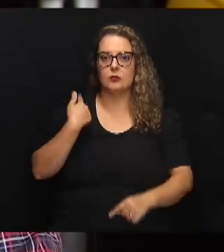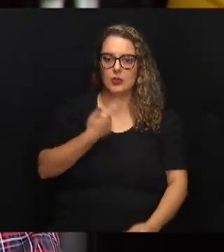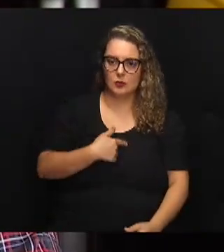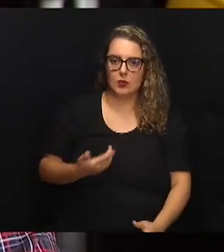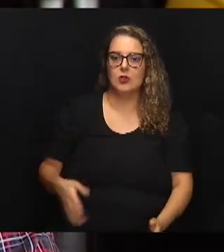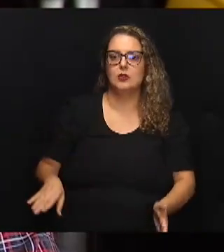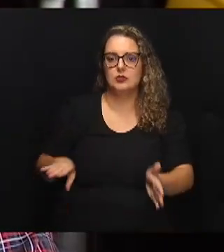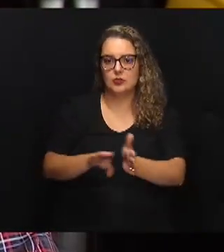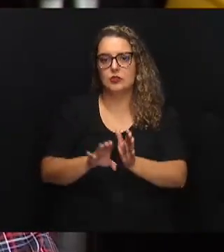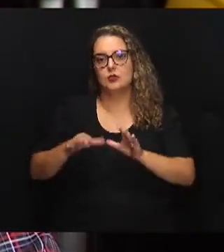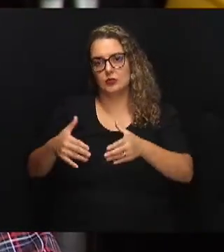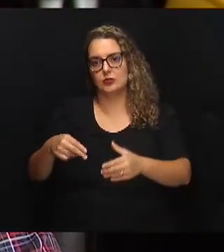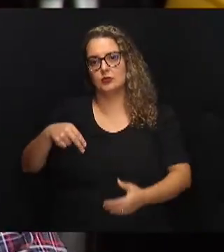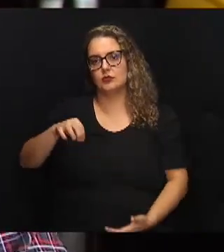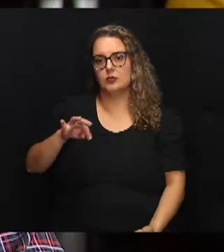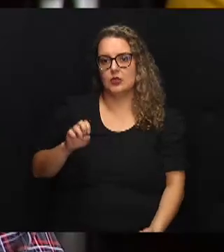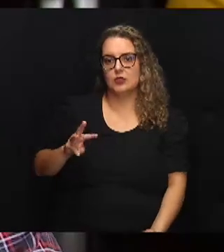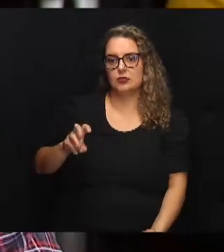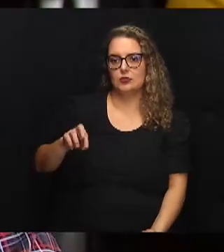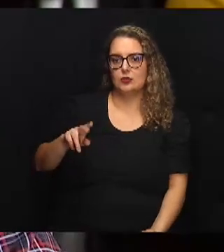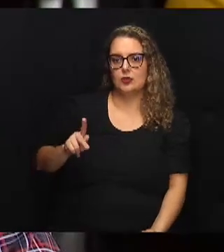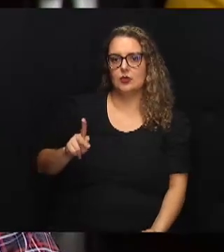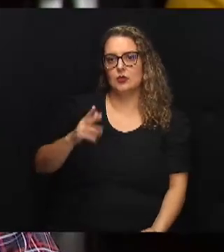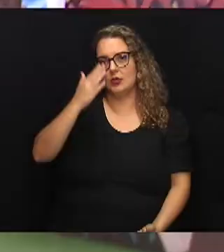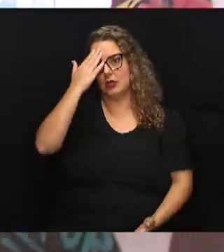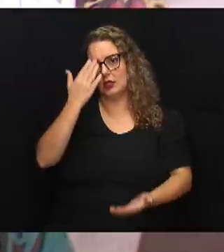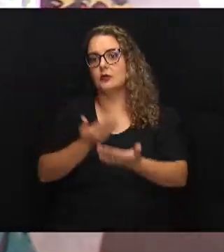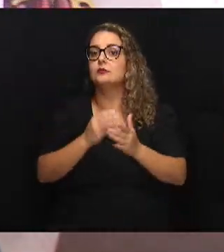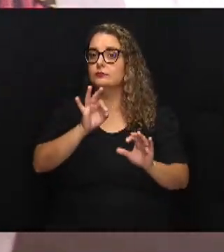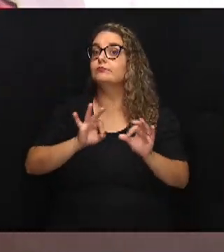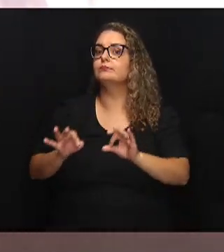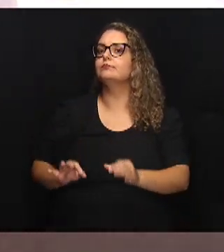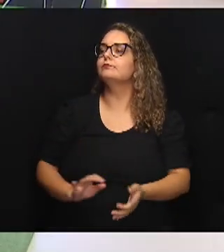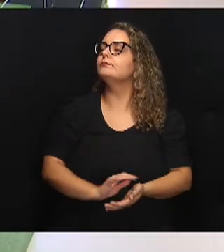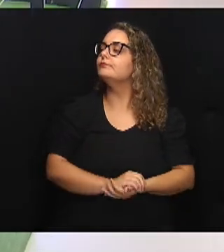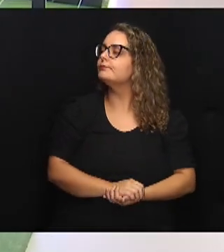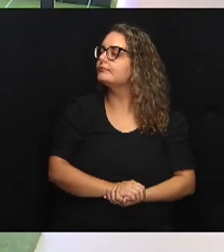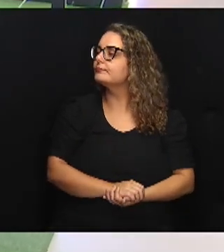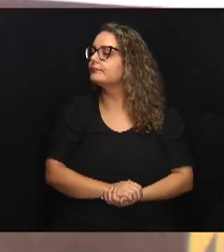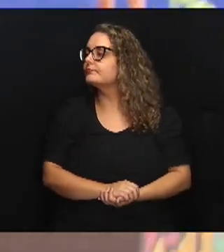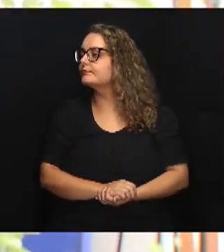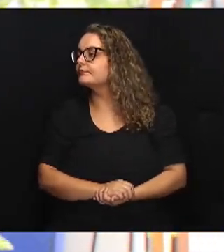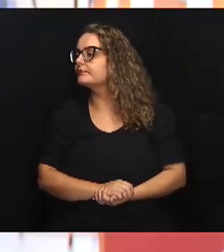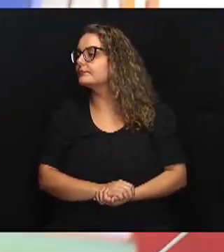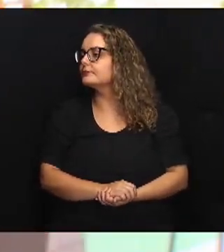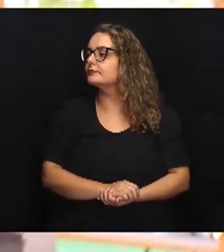dentro de um grupo de networking. Por isso que a gente acredita muito nesse projeto.